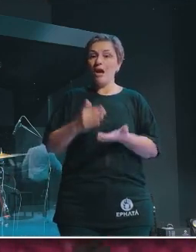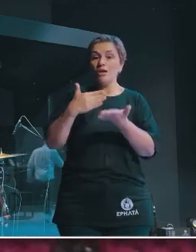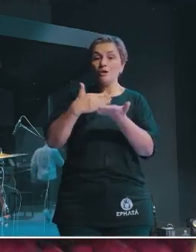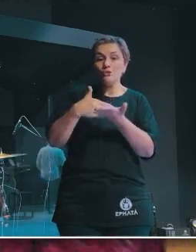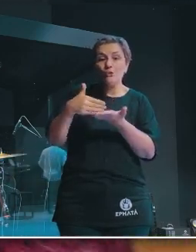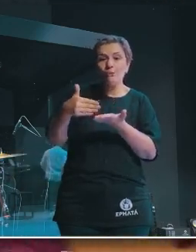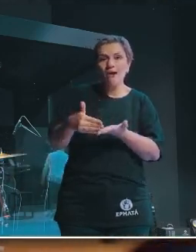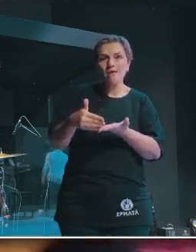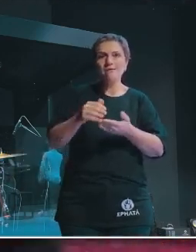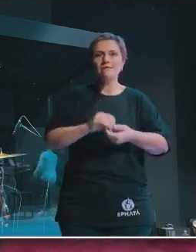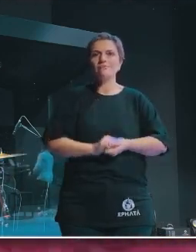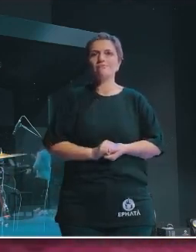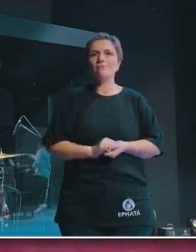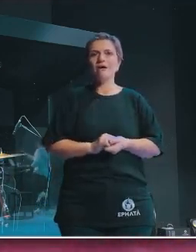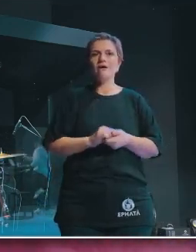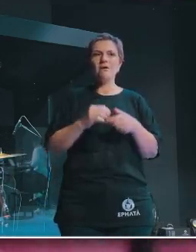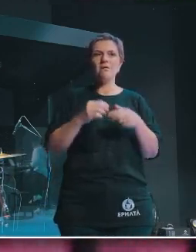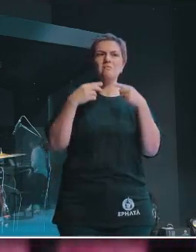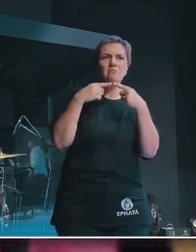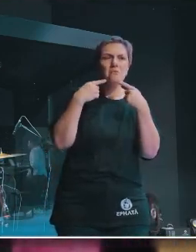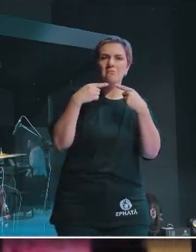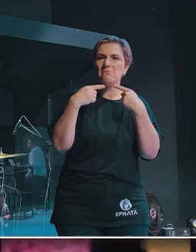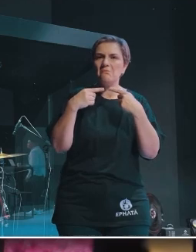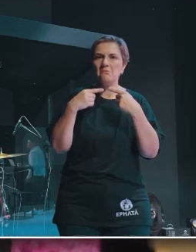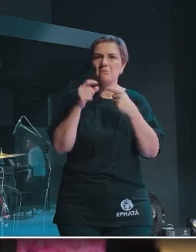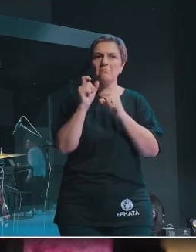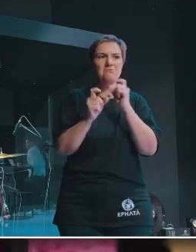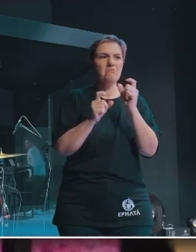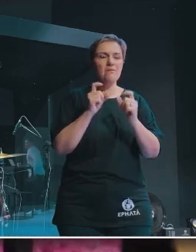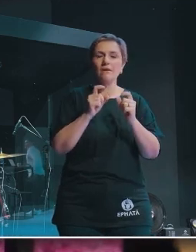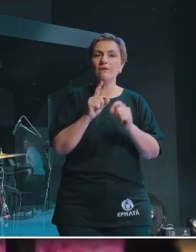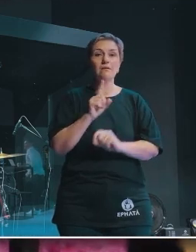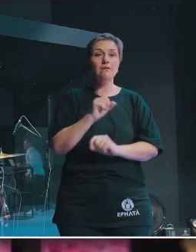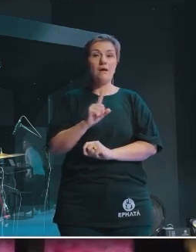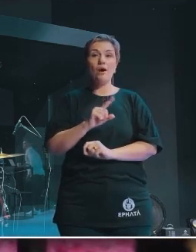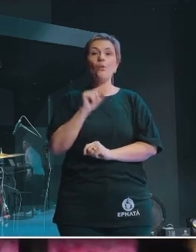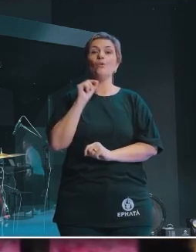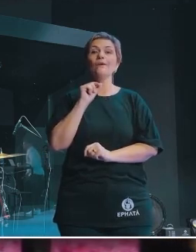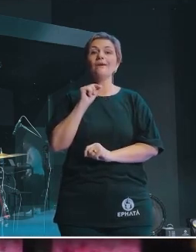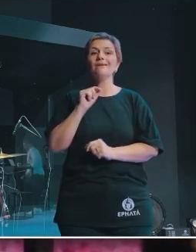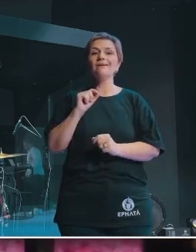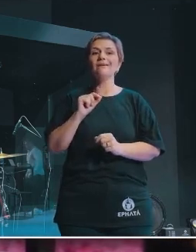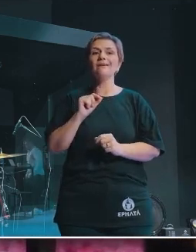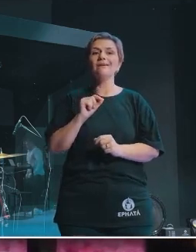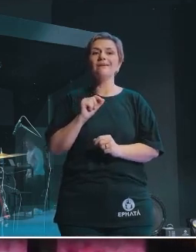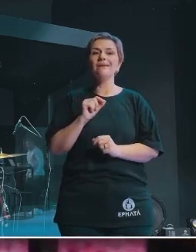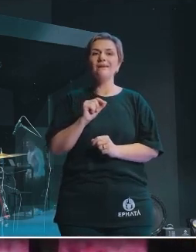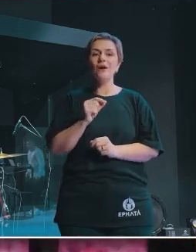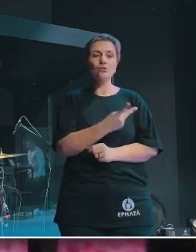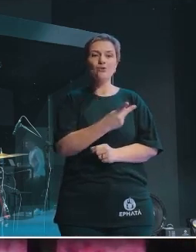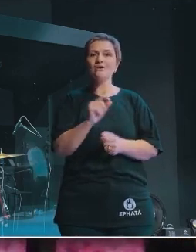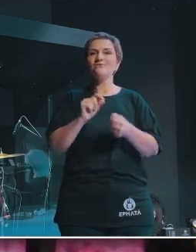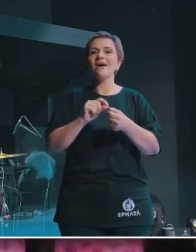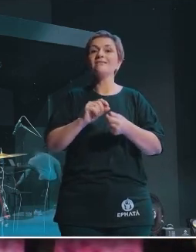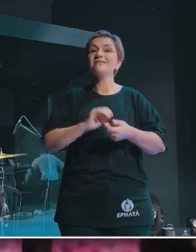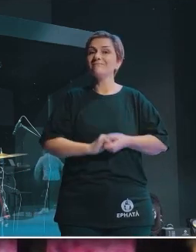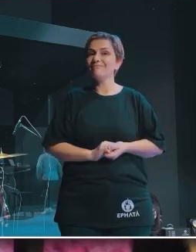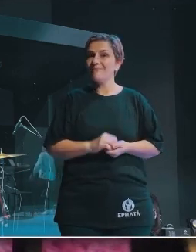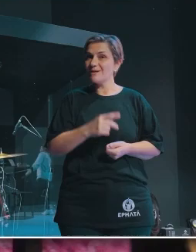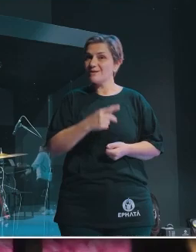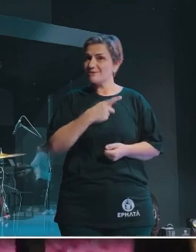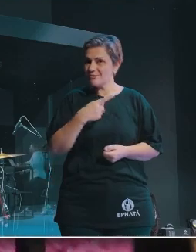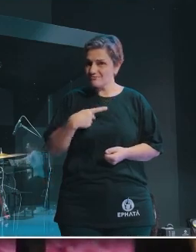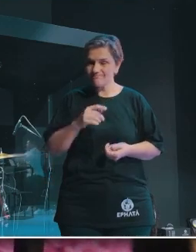Eles começam a murmurar. O que é que eles fazem, pastor?